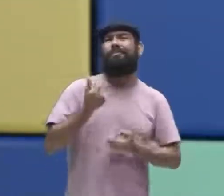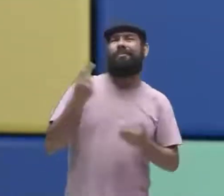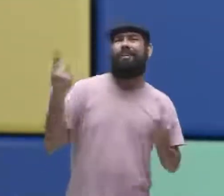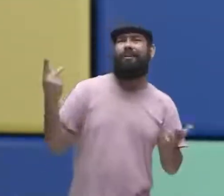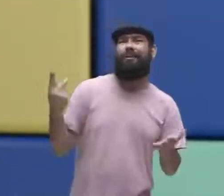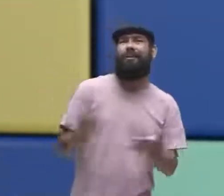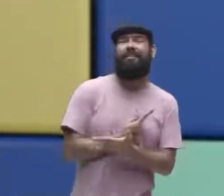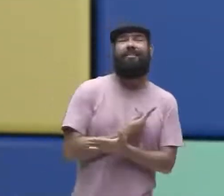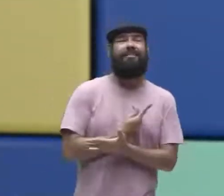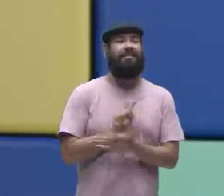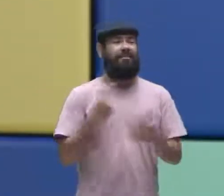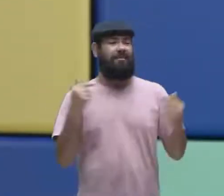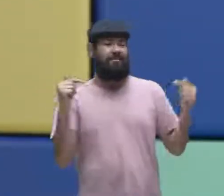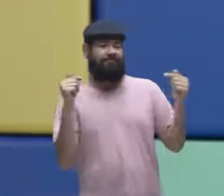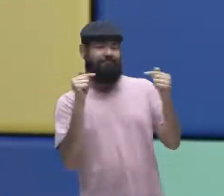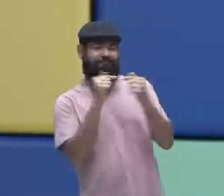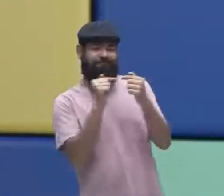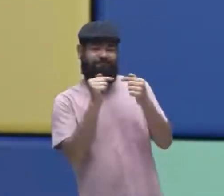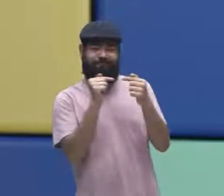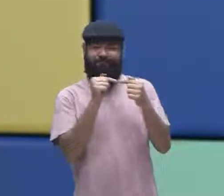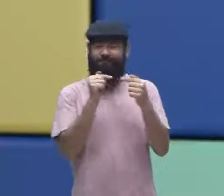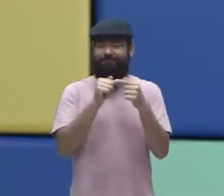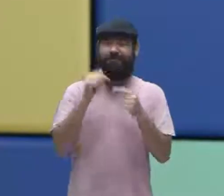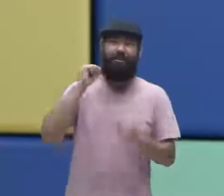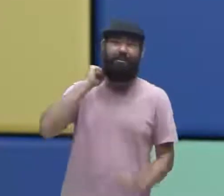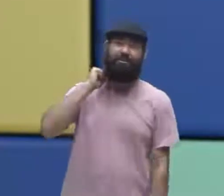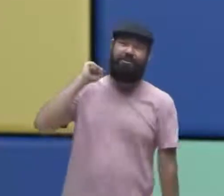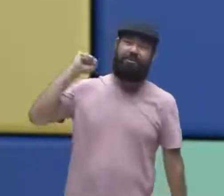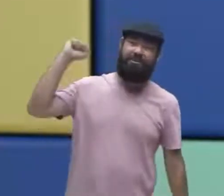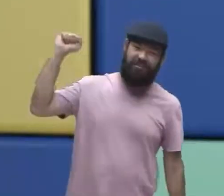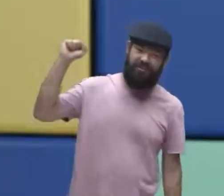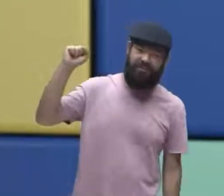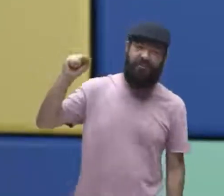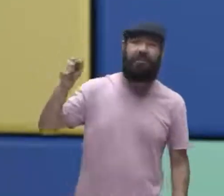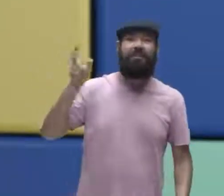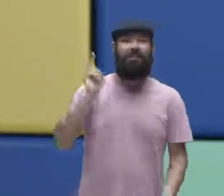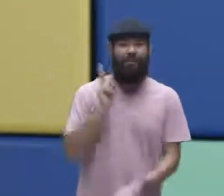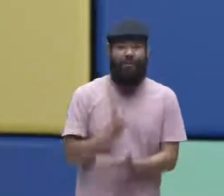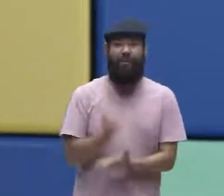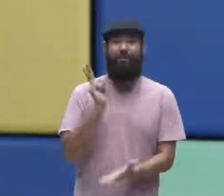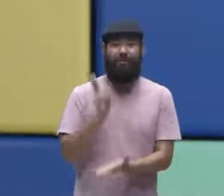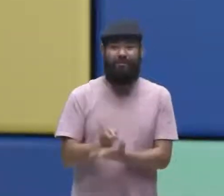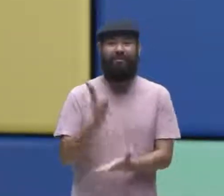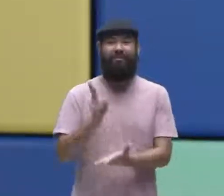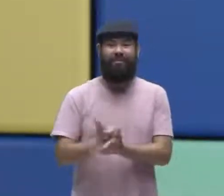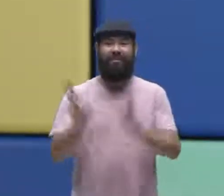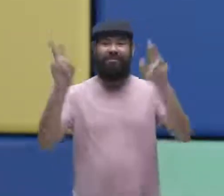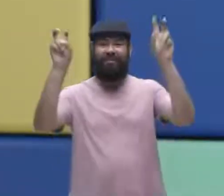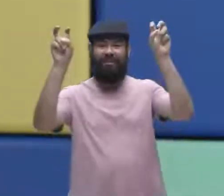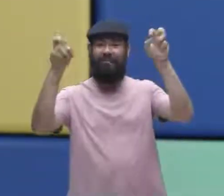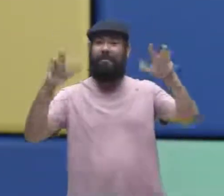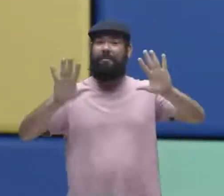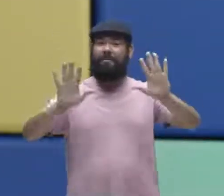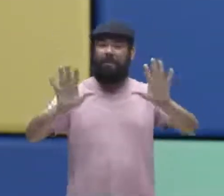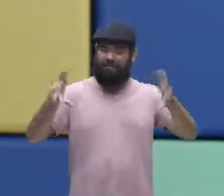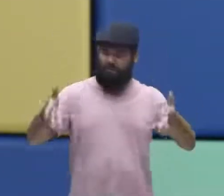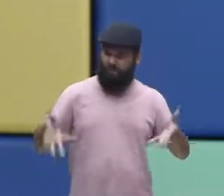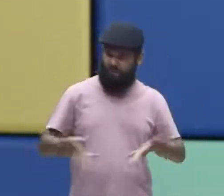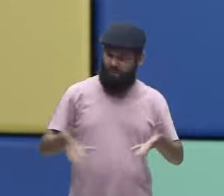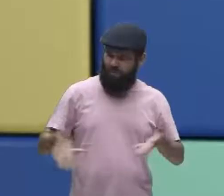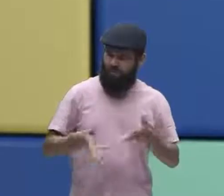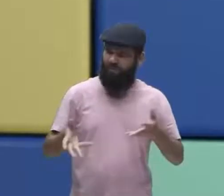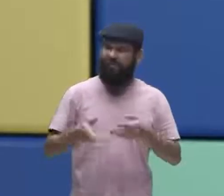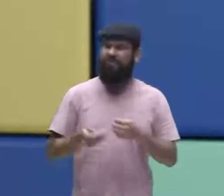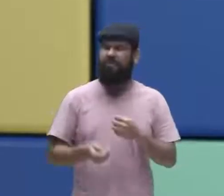que estão relacionados aí ao suicídio. E a gente continua com essa temática, só que hoje a gente vai falar um pouquinho